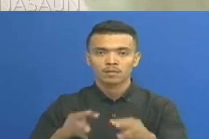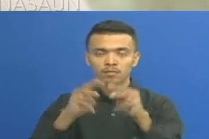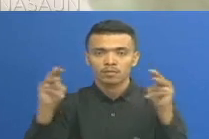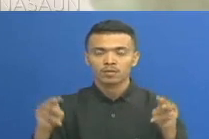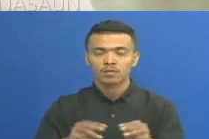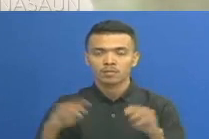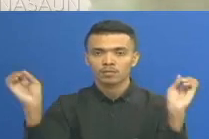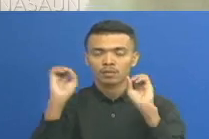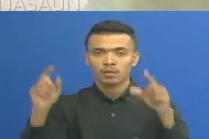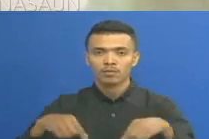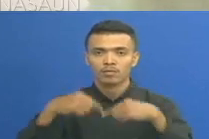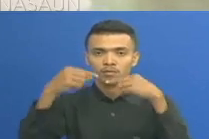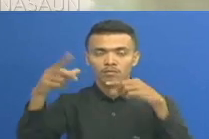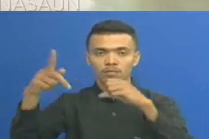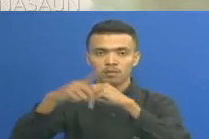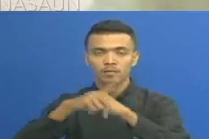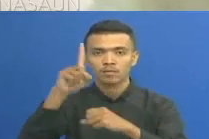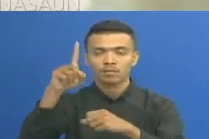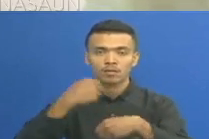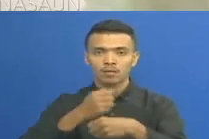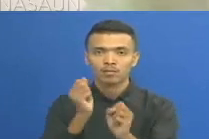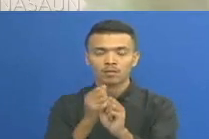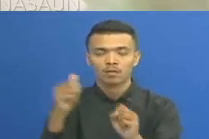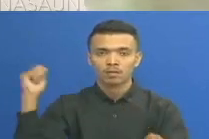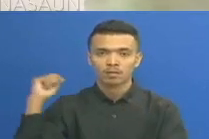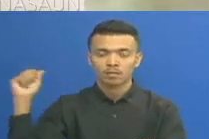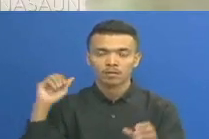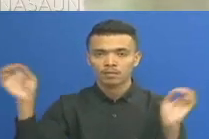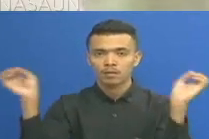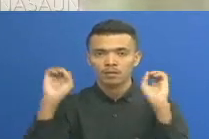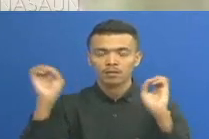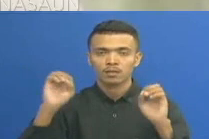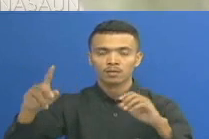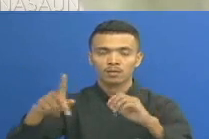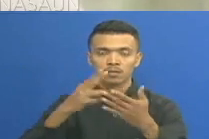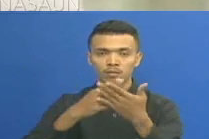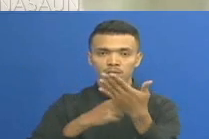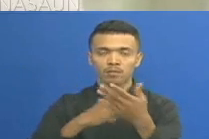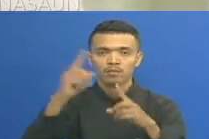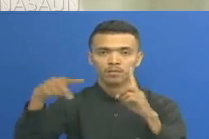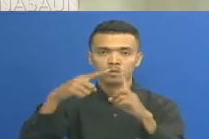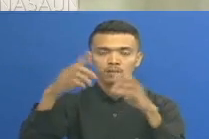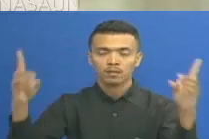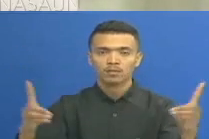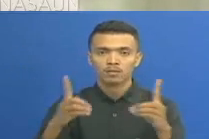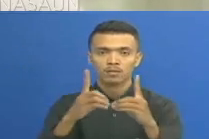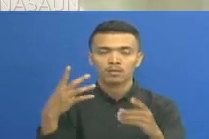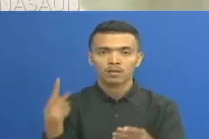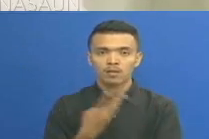ami la autoriza partido vida atu halo ni nia mini campanha sem horário. Quando ele não acontece, a mim vai, a mim